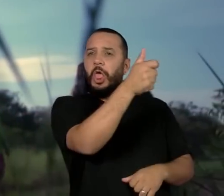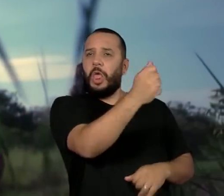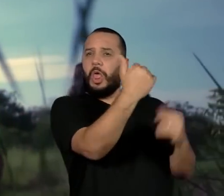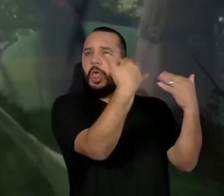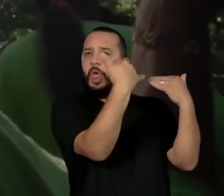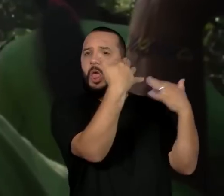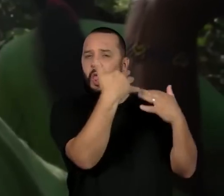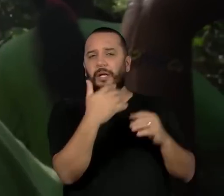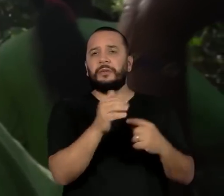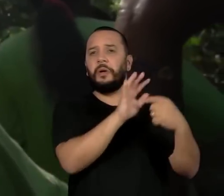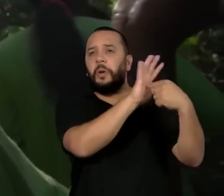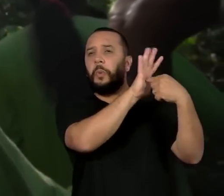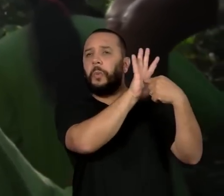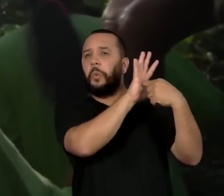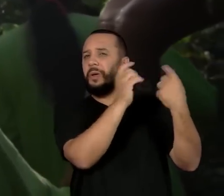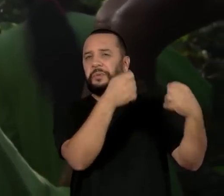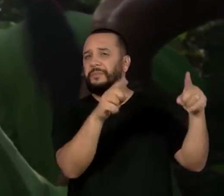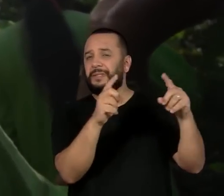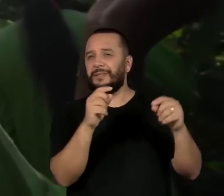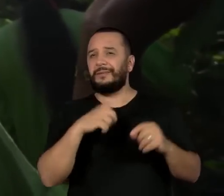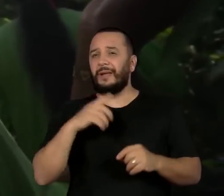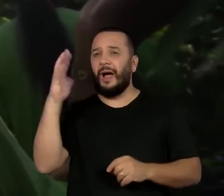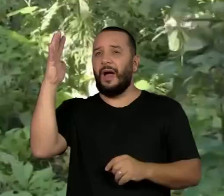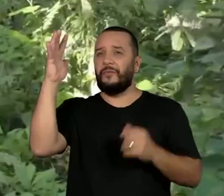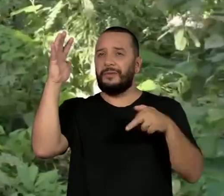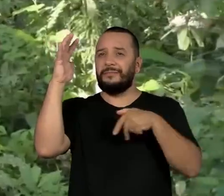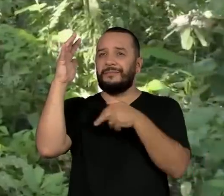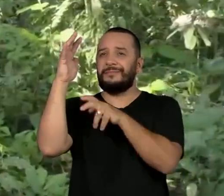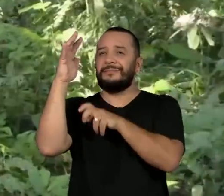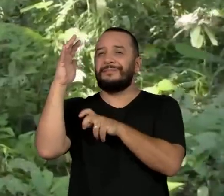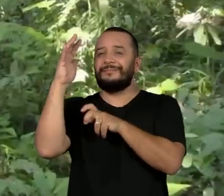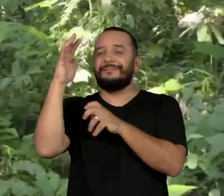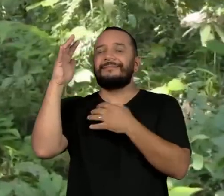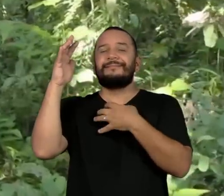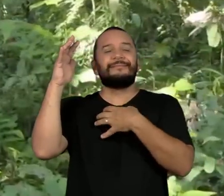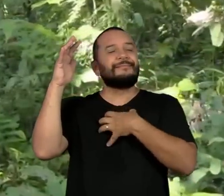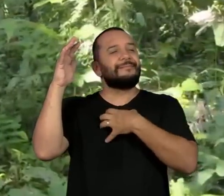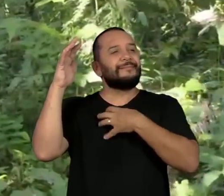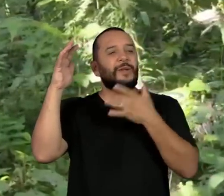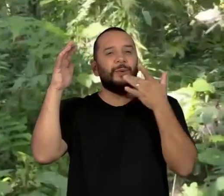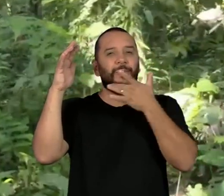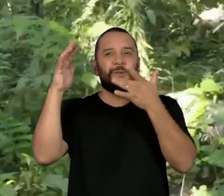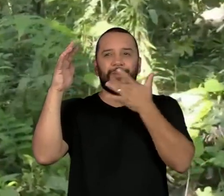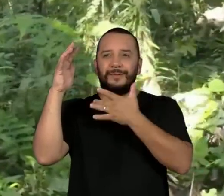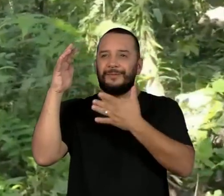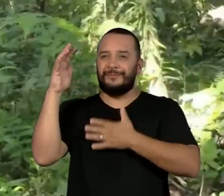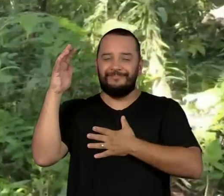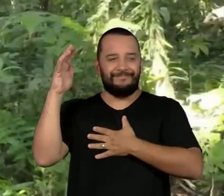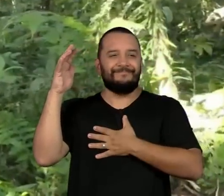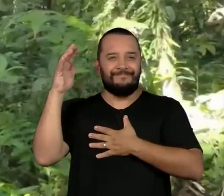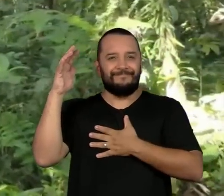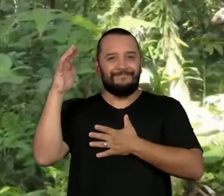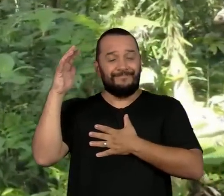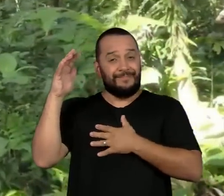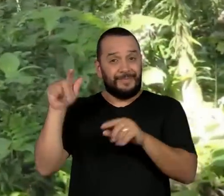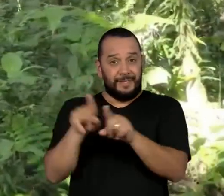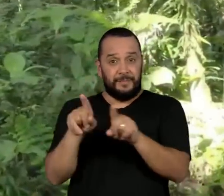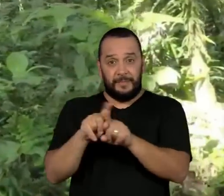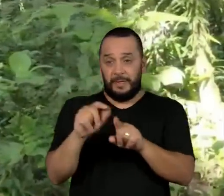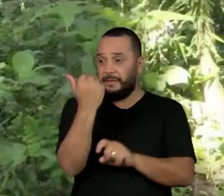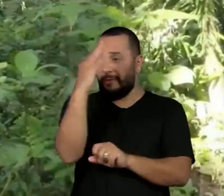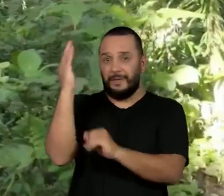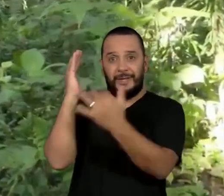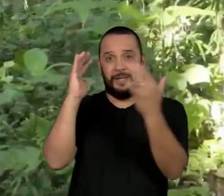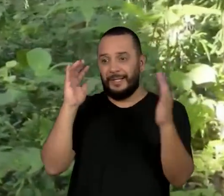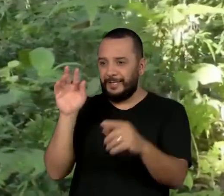Você vai para baixo de uma sombra e fica tranquilo ali. E sem falar, né, que a mata preservada, a terra